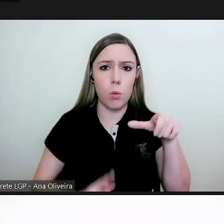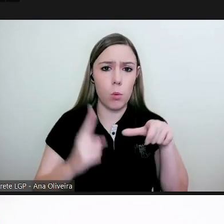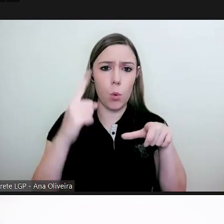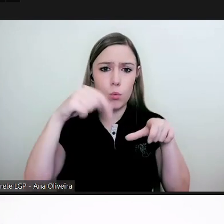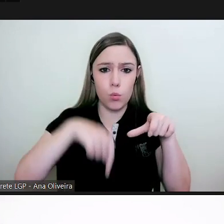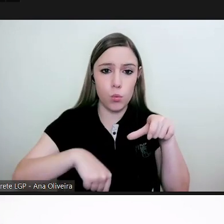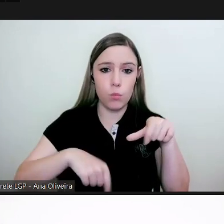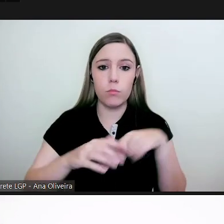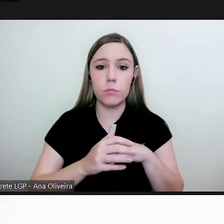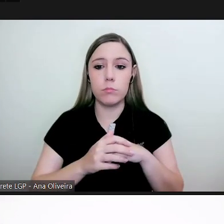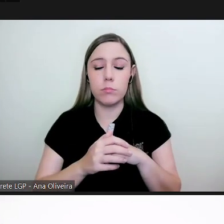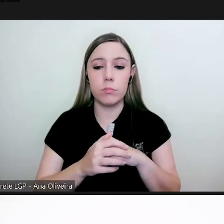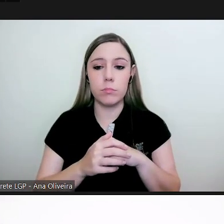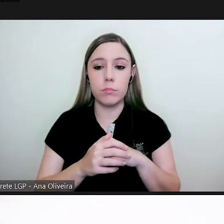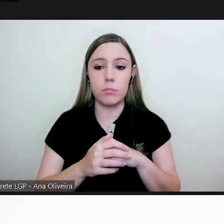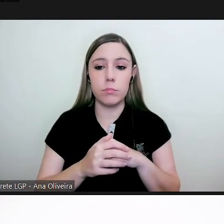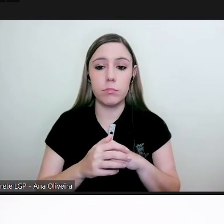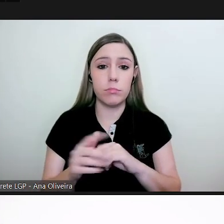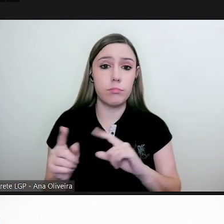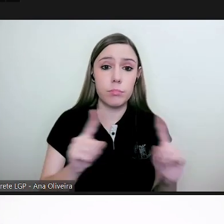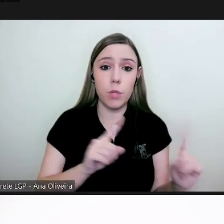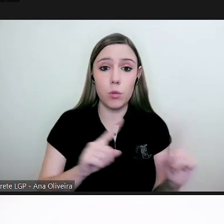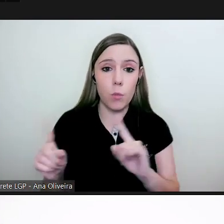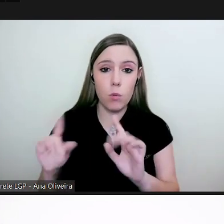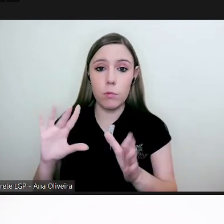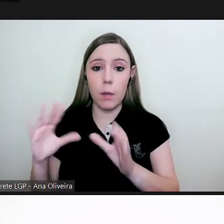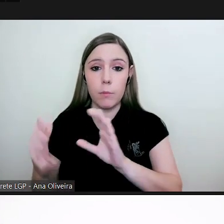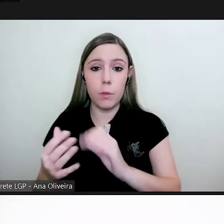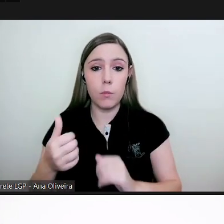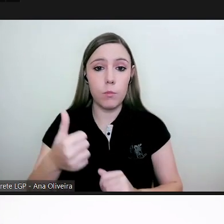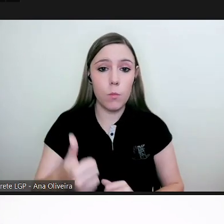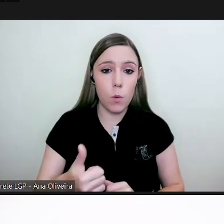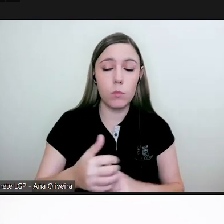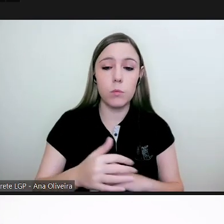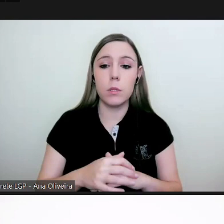mobilidade verde e, portanto, as medidas